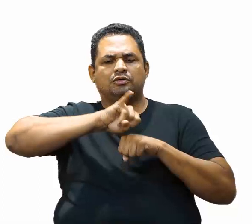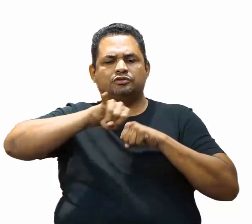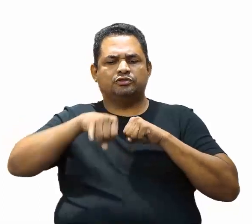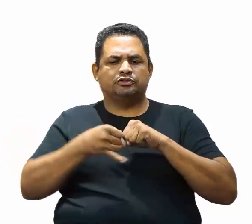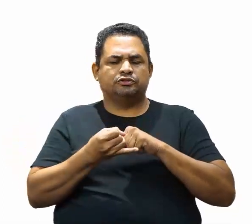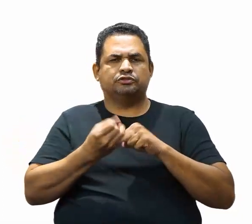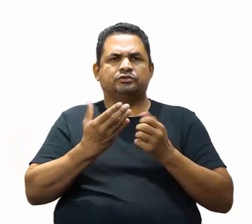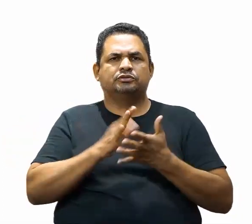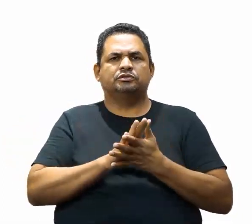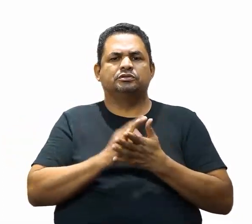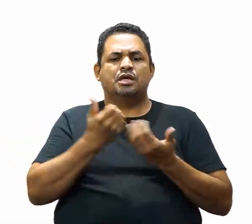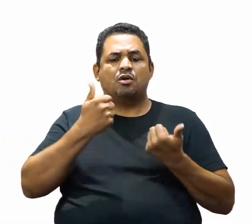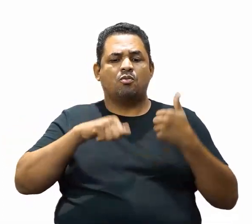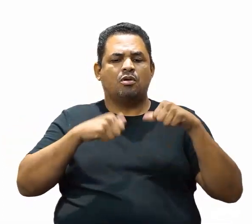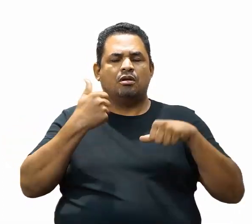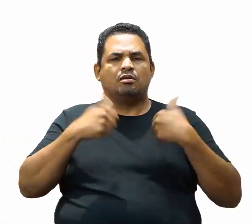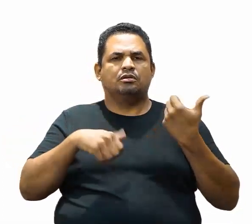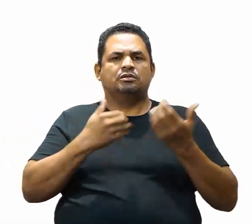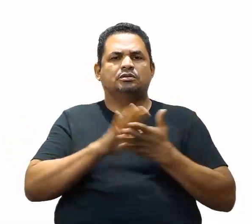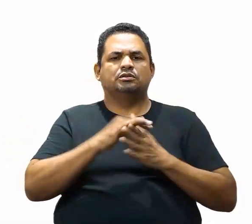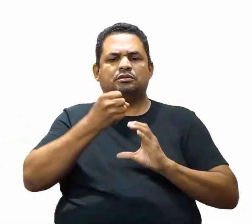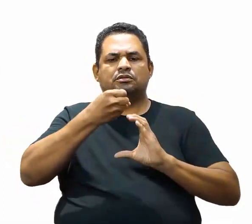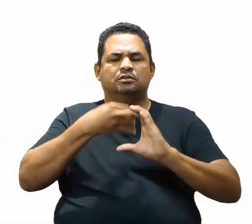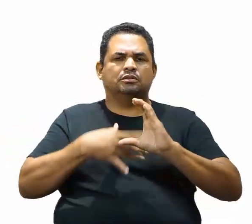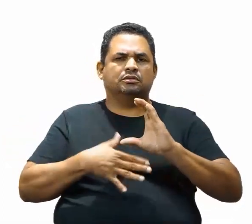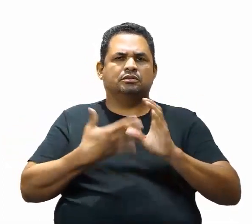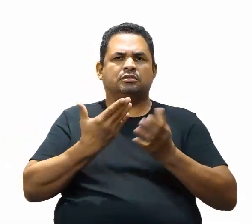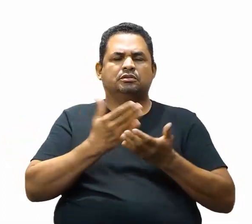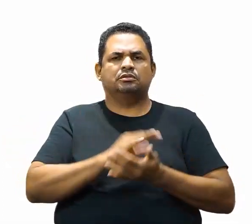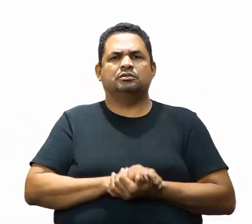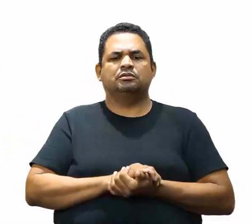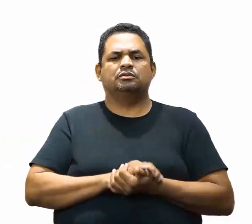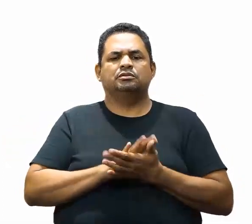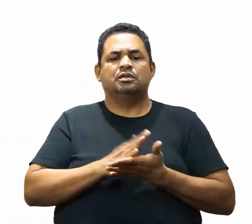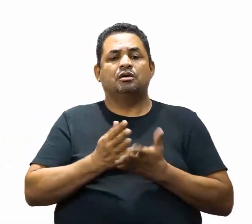a qualidade, é a característica que está dando ao tempo.